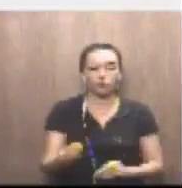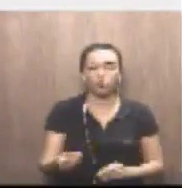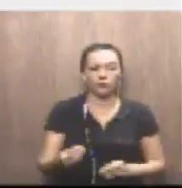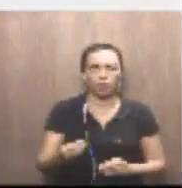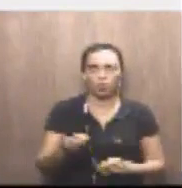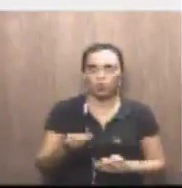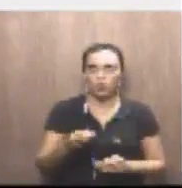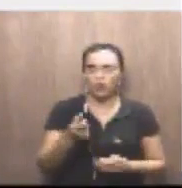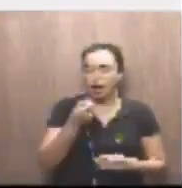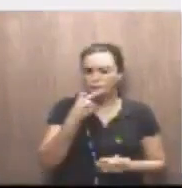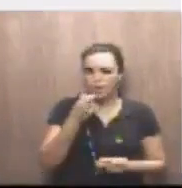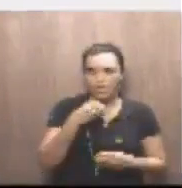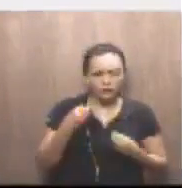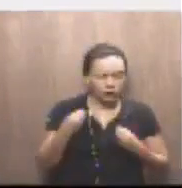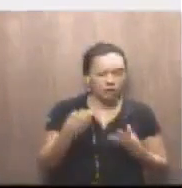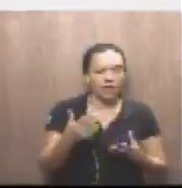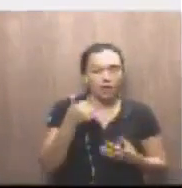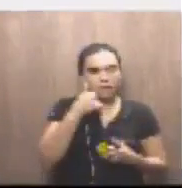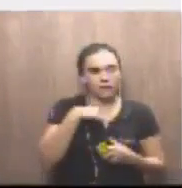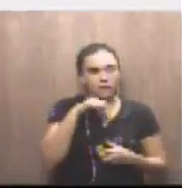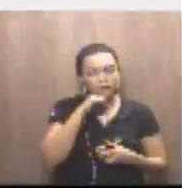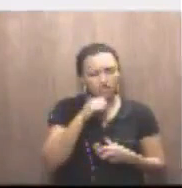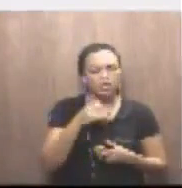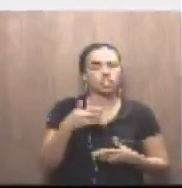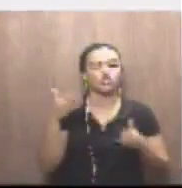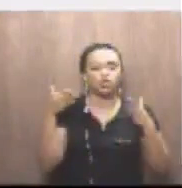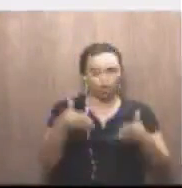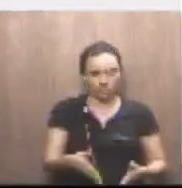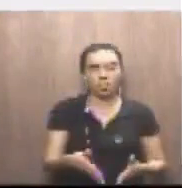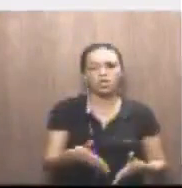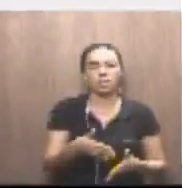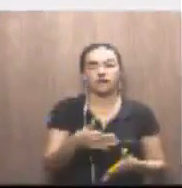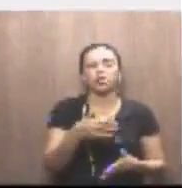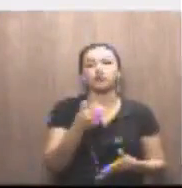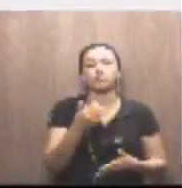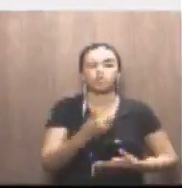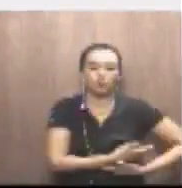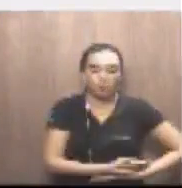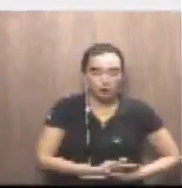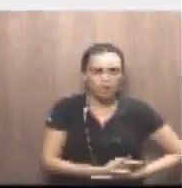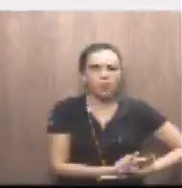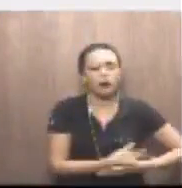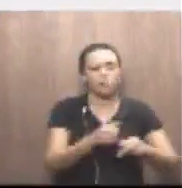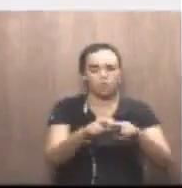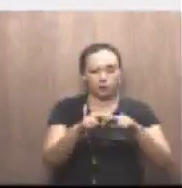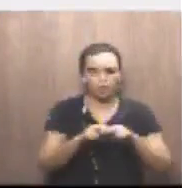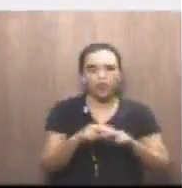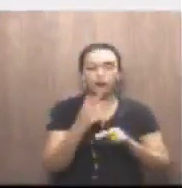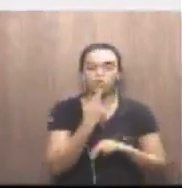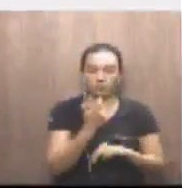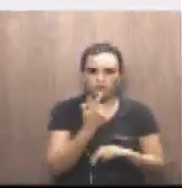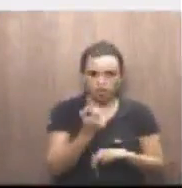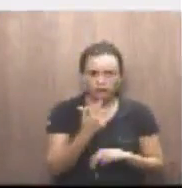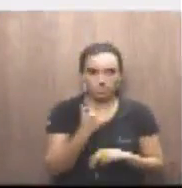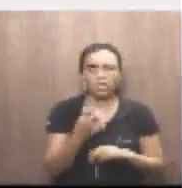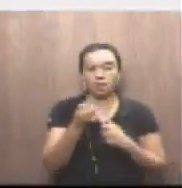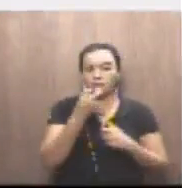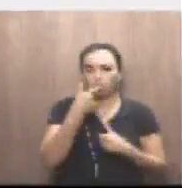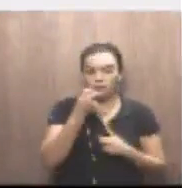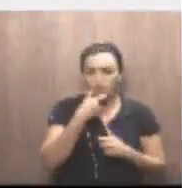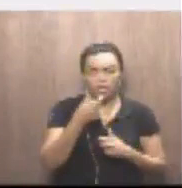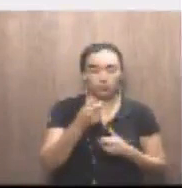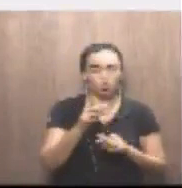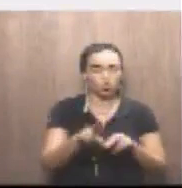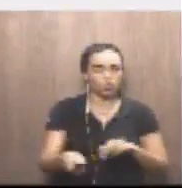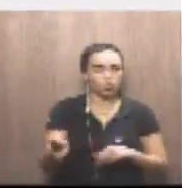barreira placentária e chega até o bebê pelo fluxo sanguíneo. Os medicamentos utilizados em procedimentos de